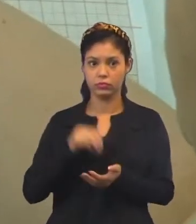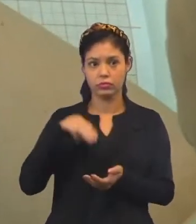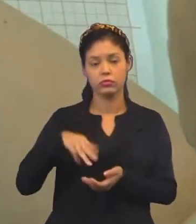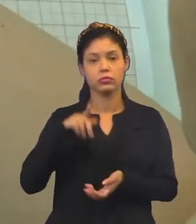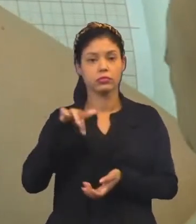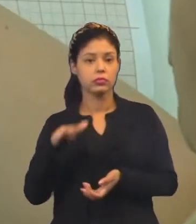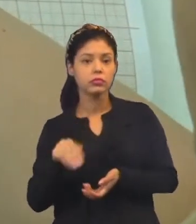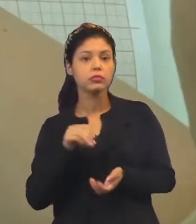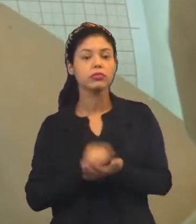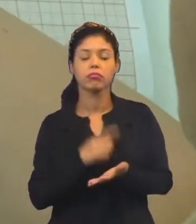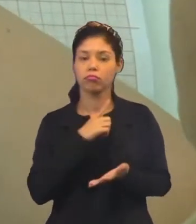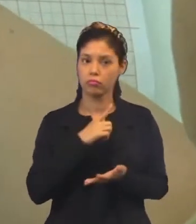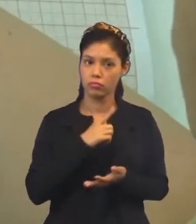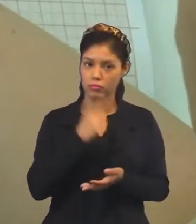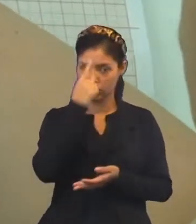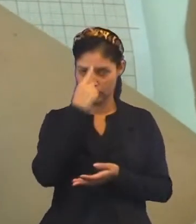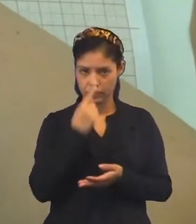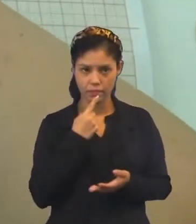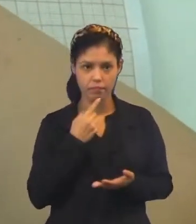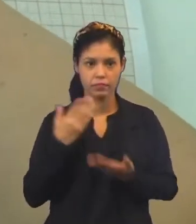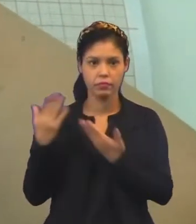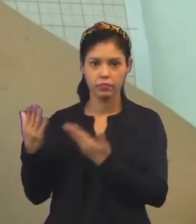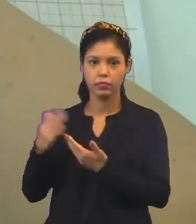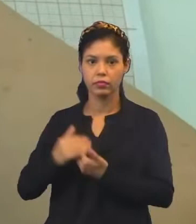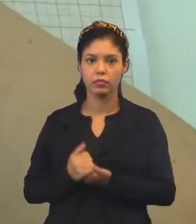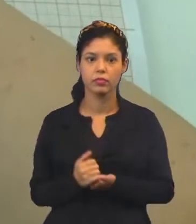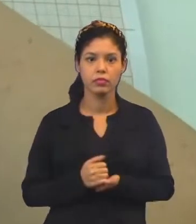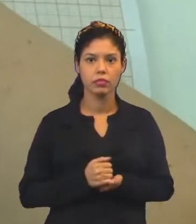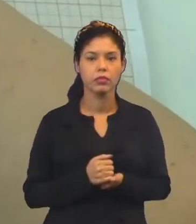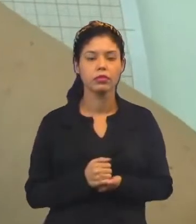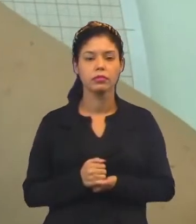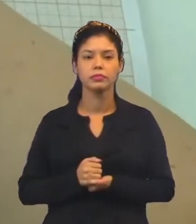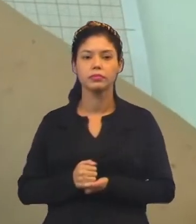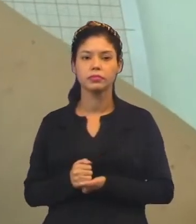malha, que está visível.